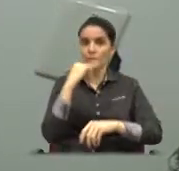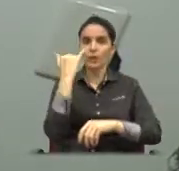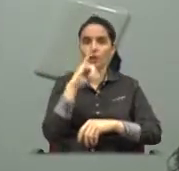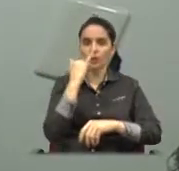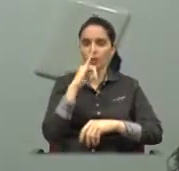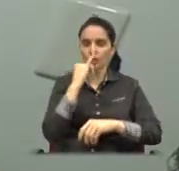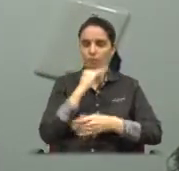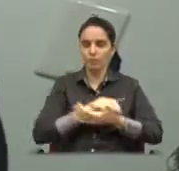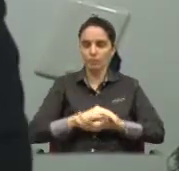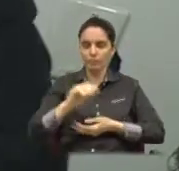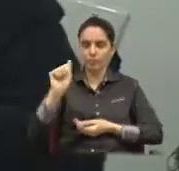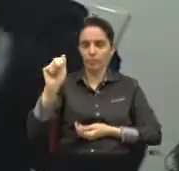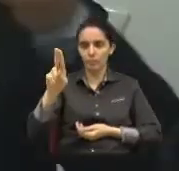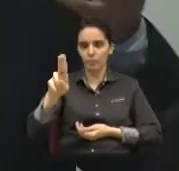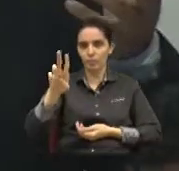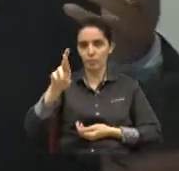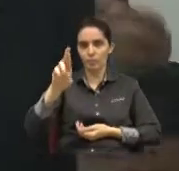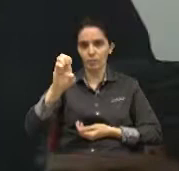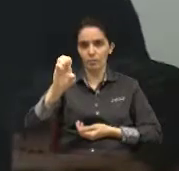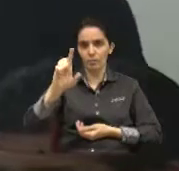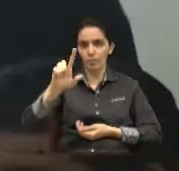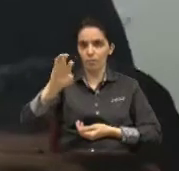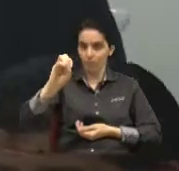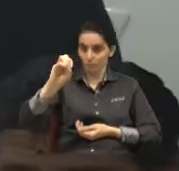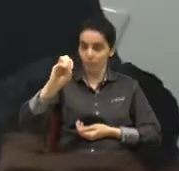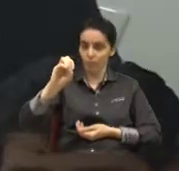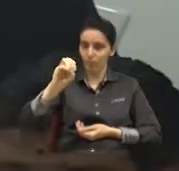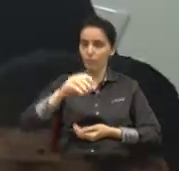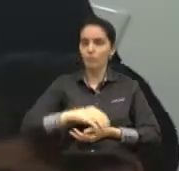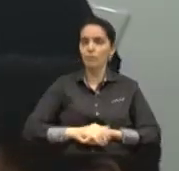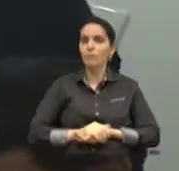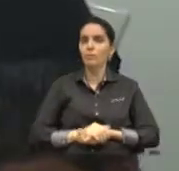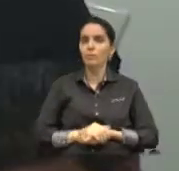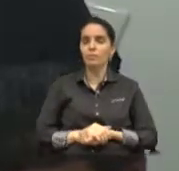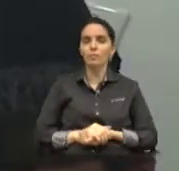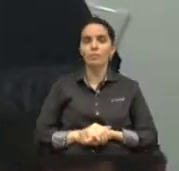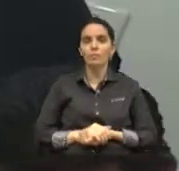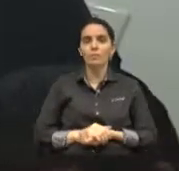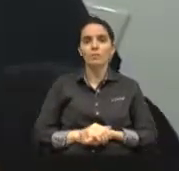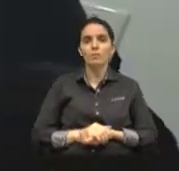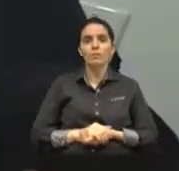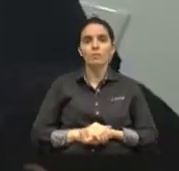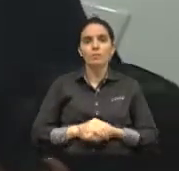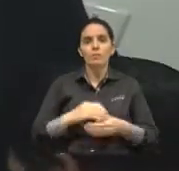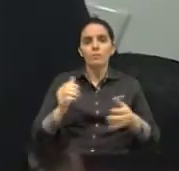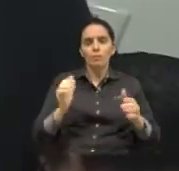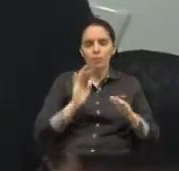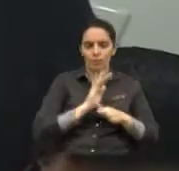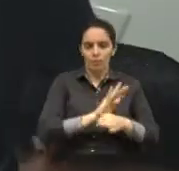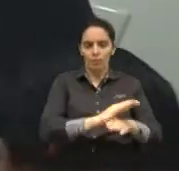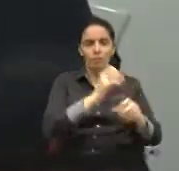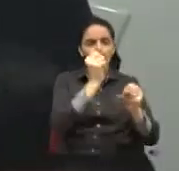Aurélio, que teve a sua participação na construção da igreja. Tivemos